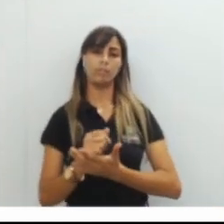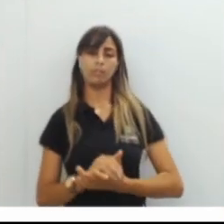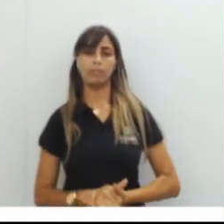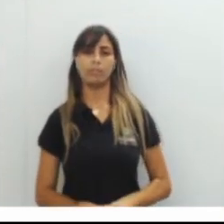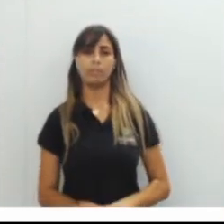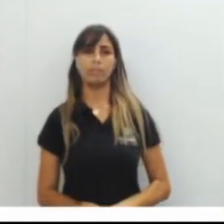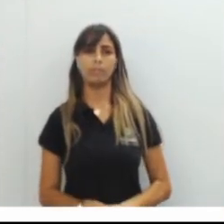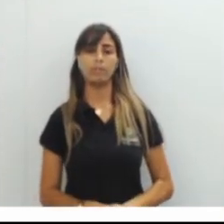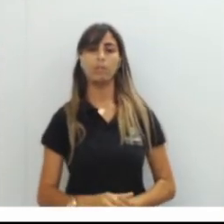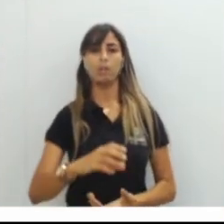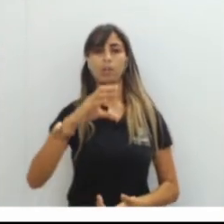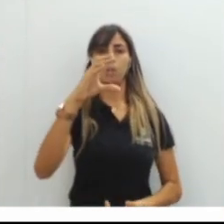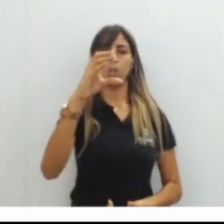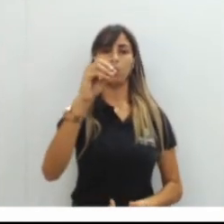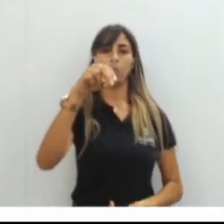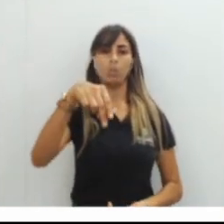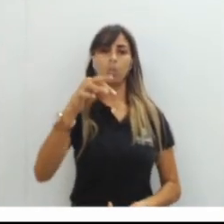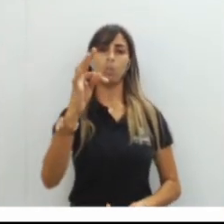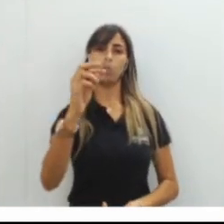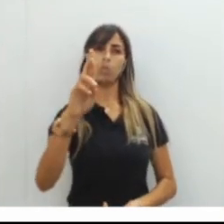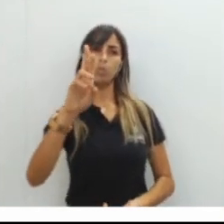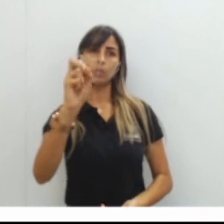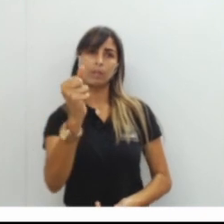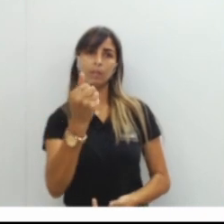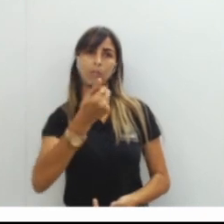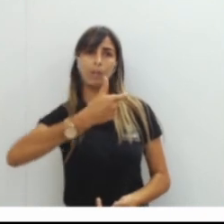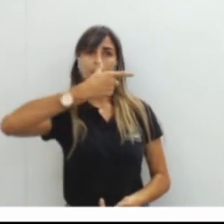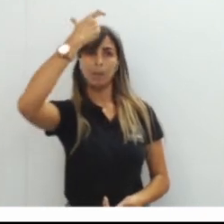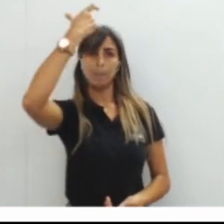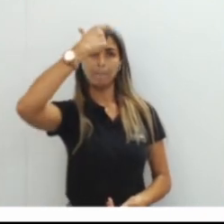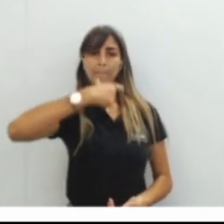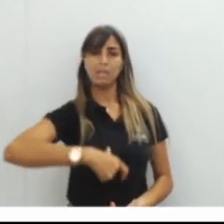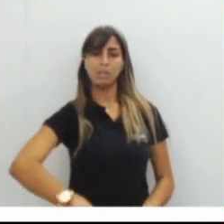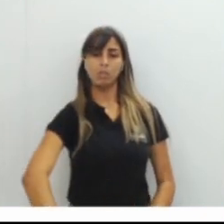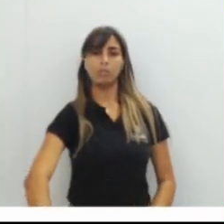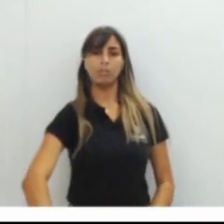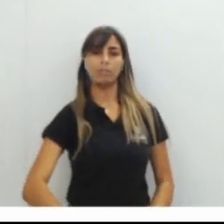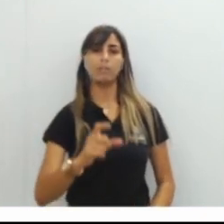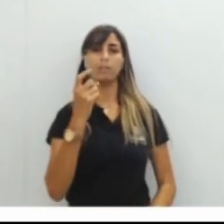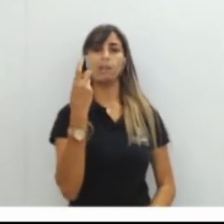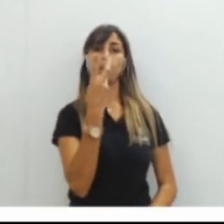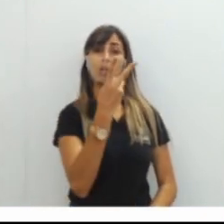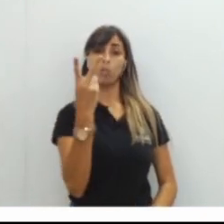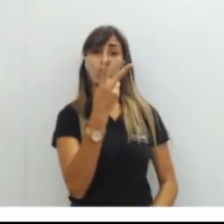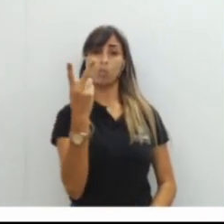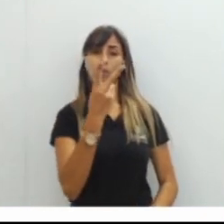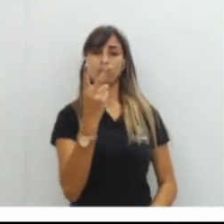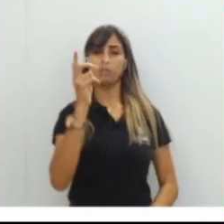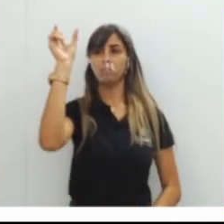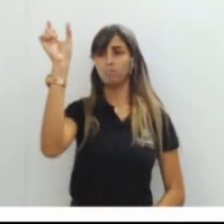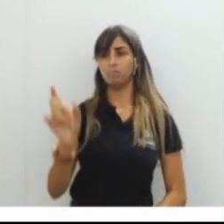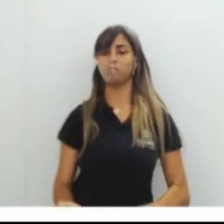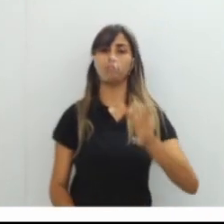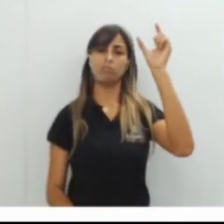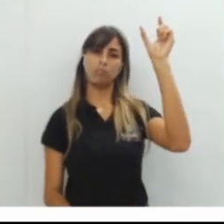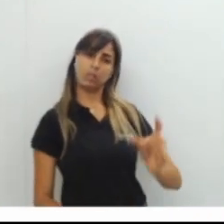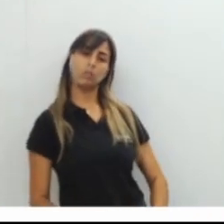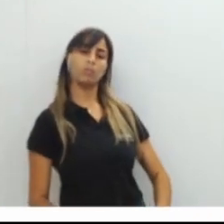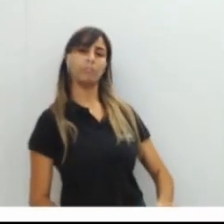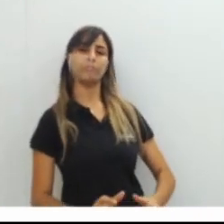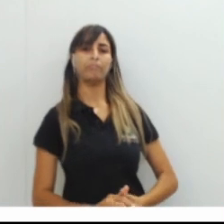É um contorno de uma pessoa. Se você ver, tem aí duas pessoas, né? Pelo contorno, um contorno